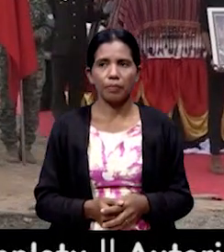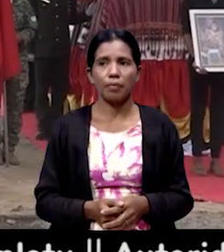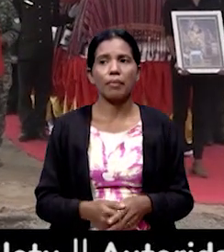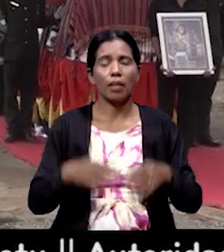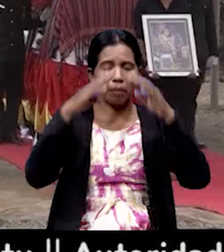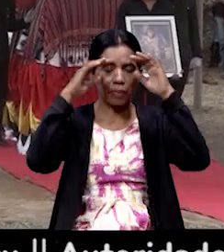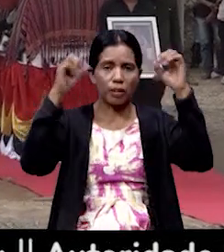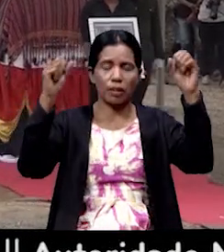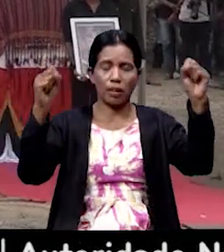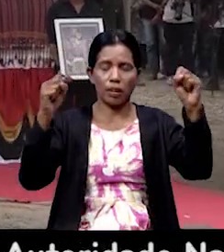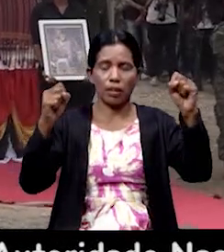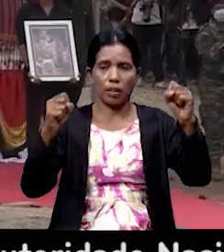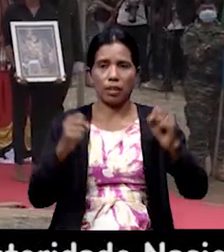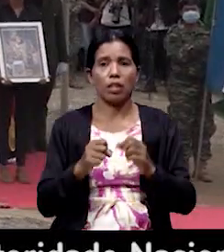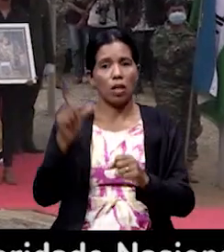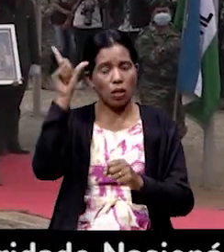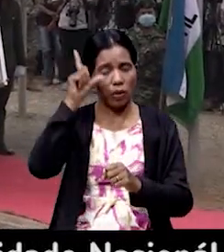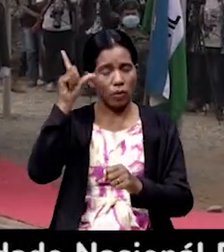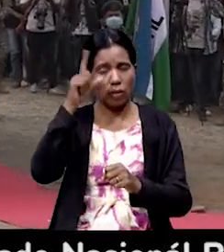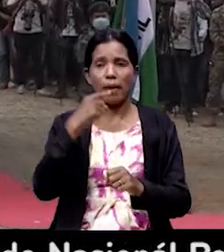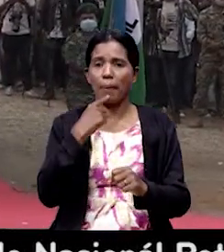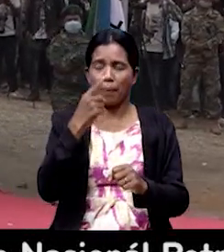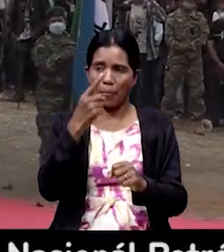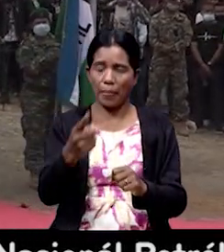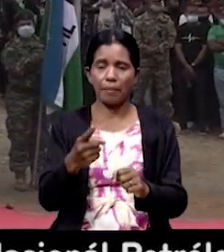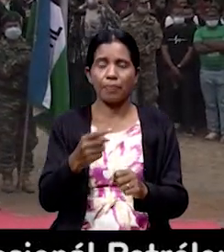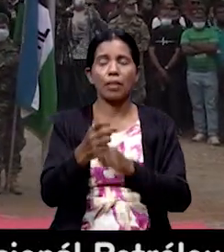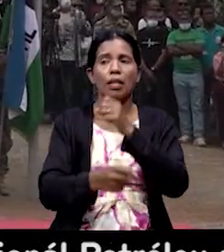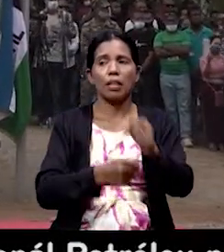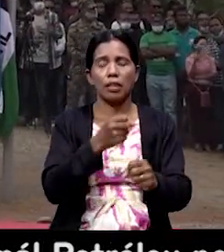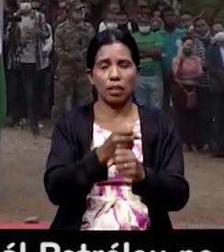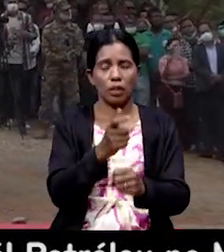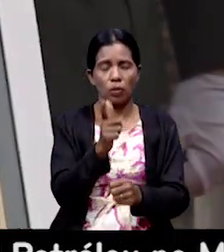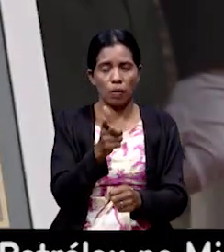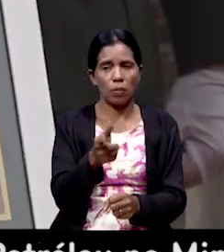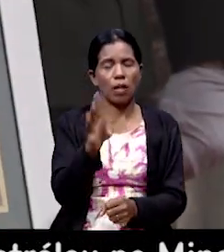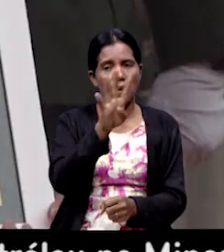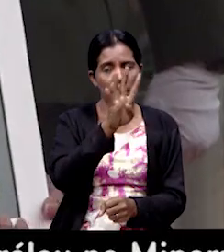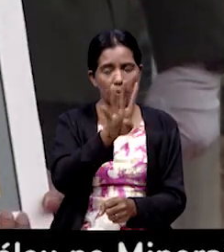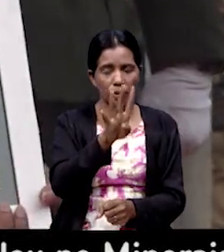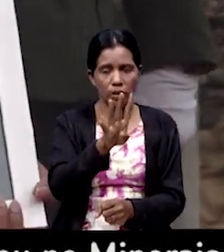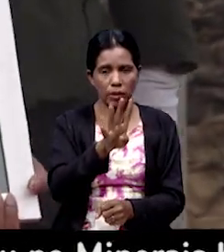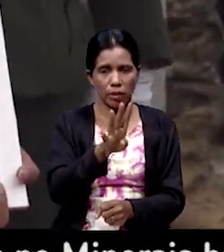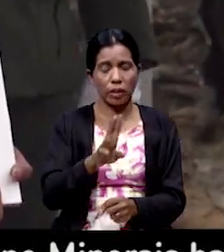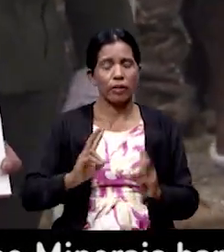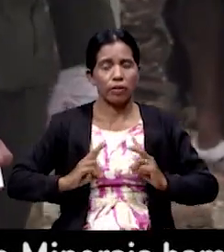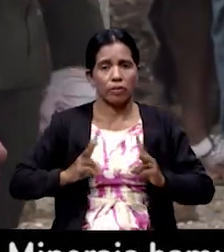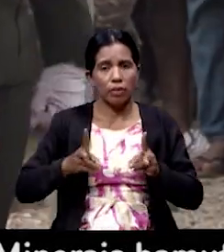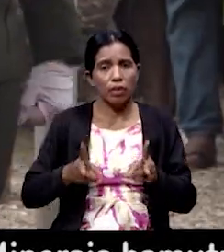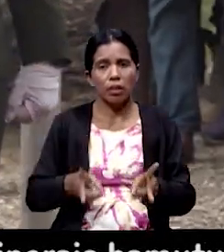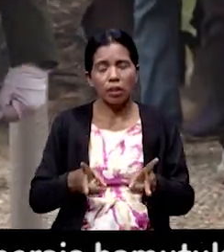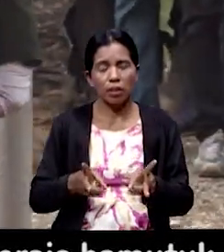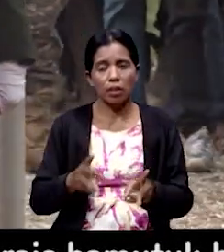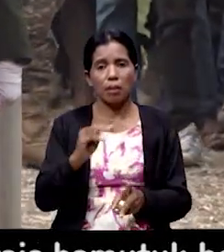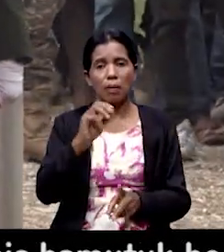Presidente Republika Francisco Guterres Luolo Hateteng durante tinan ruanul resinghat nilaran saudozu mahunu bulere